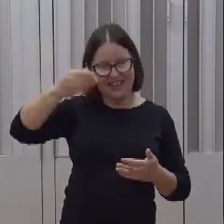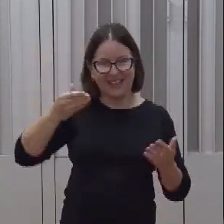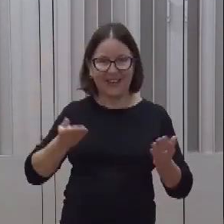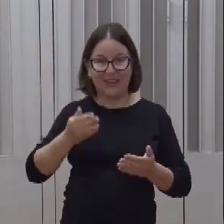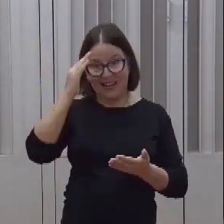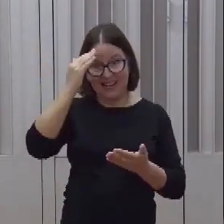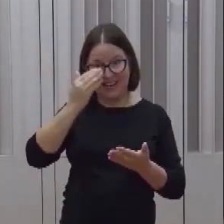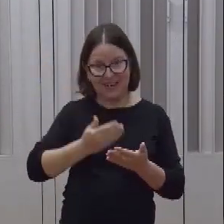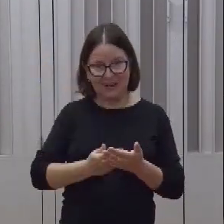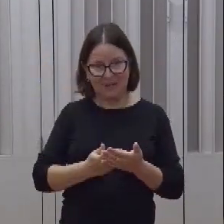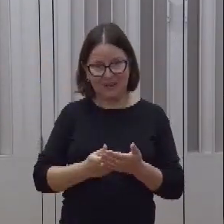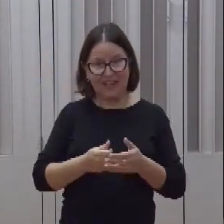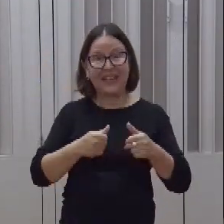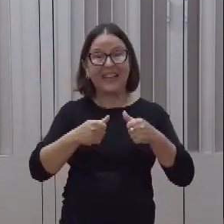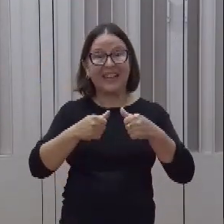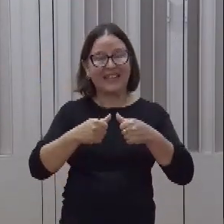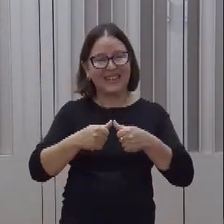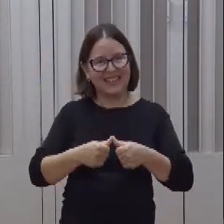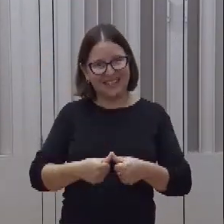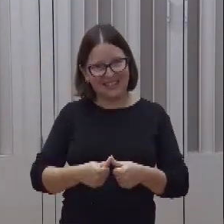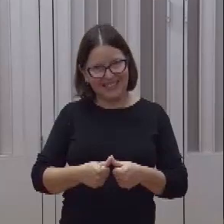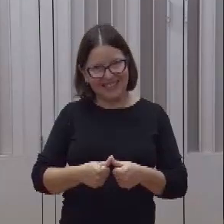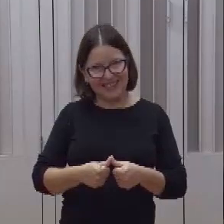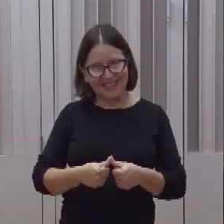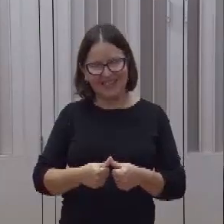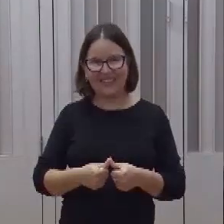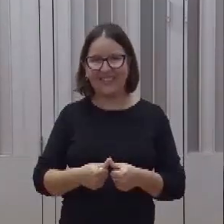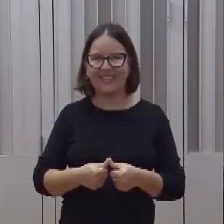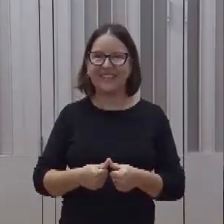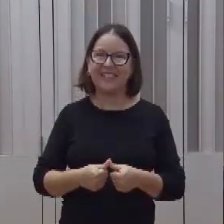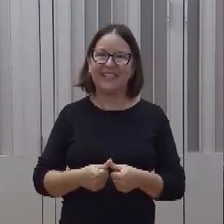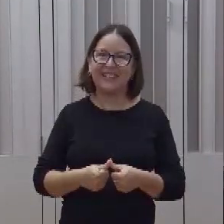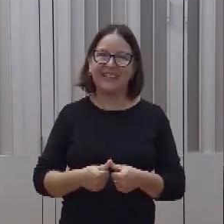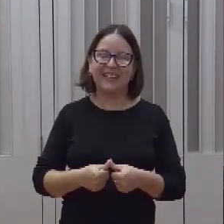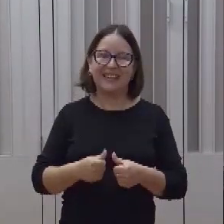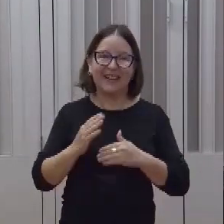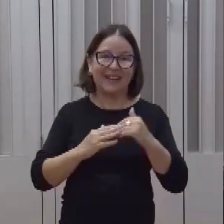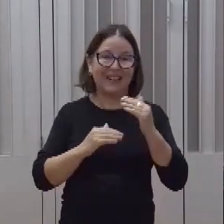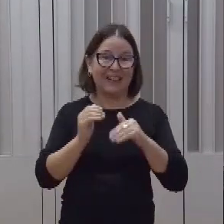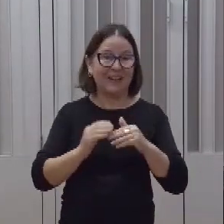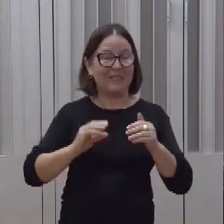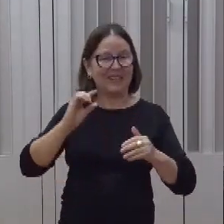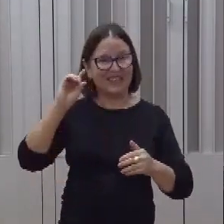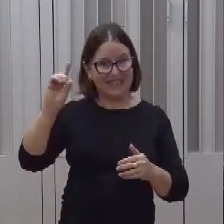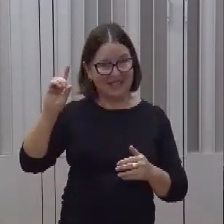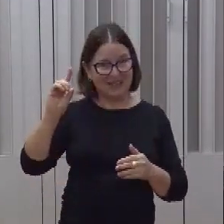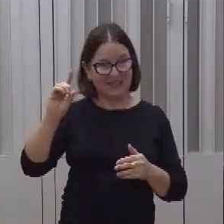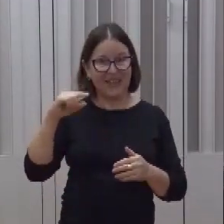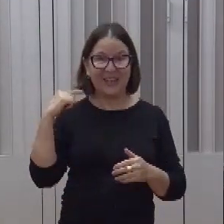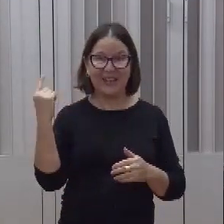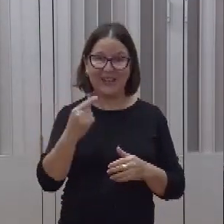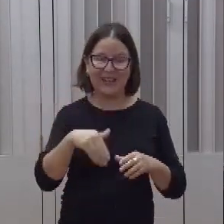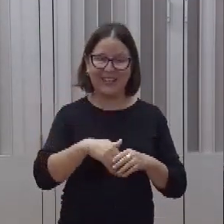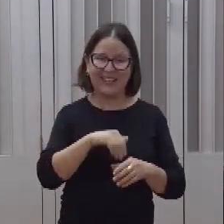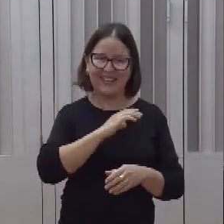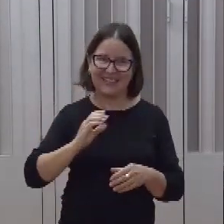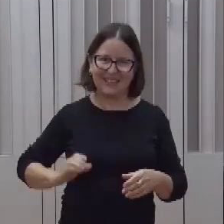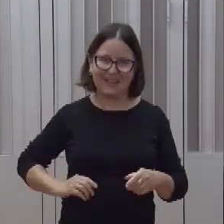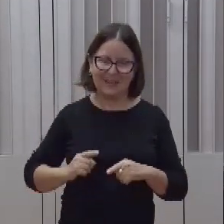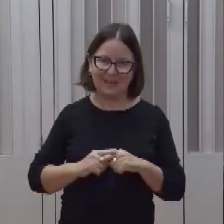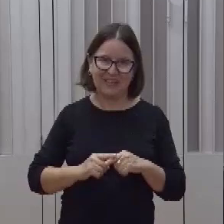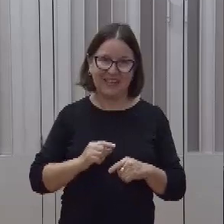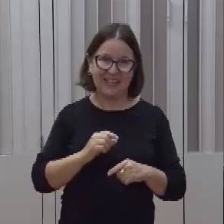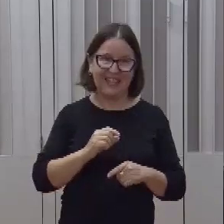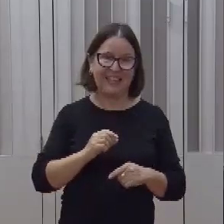ato da graça de Deus. Nós estamos em Cristo porque a vida de Cristo está em nós. Nós fomos crucificados com